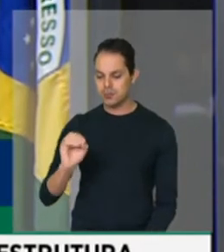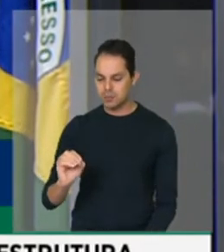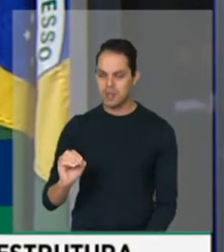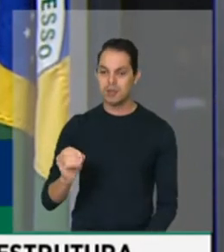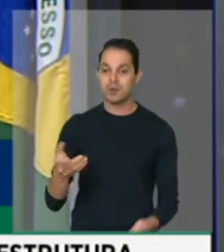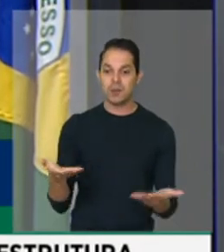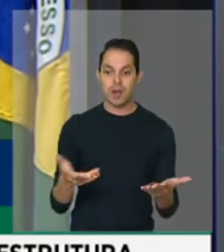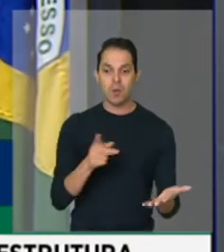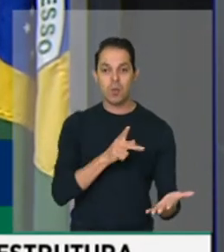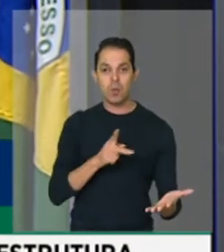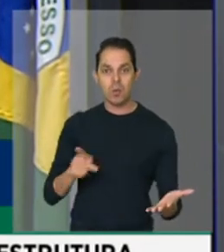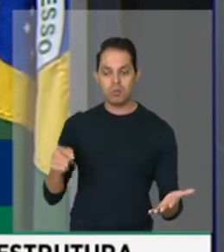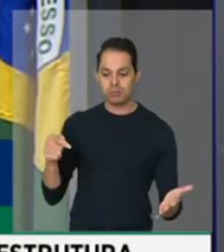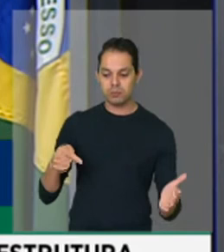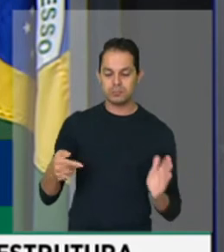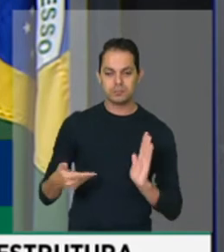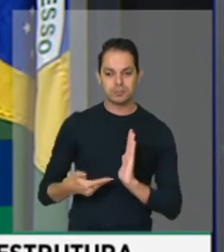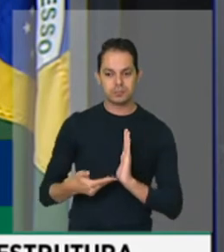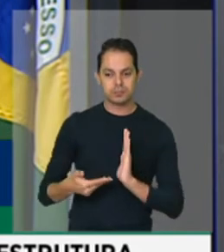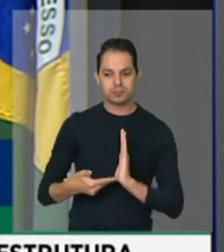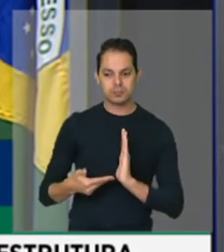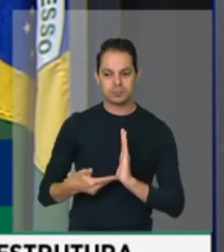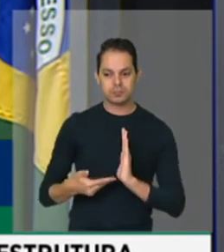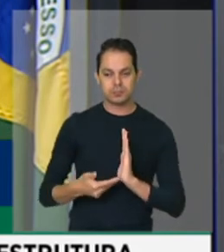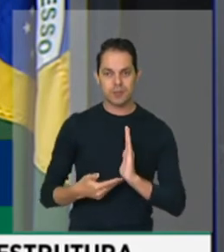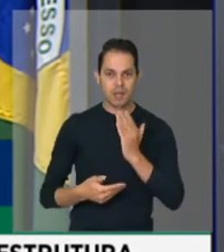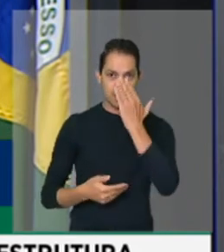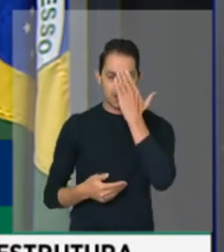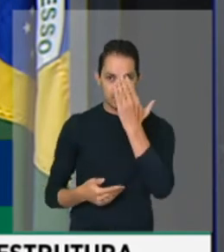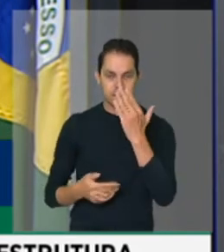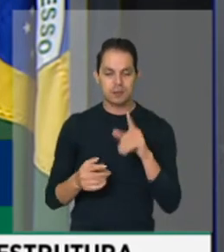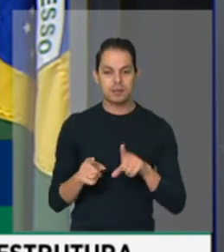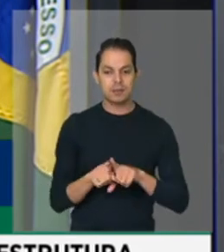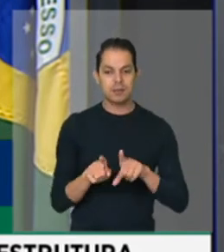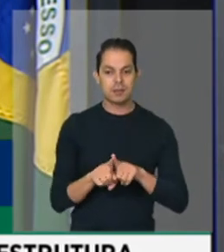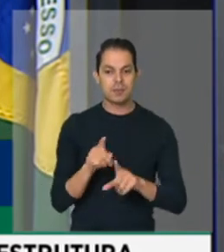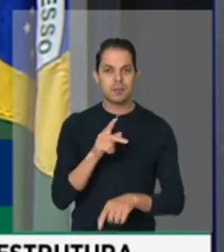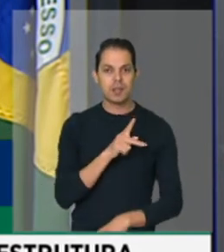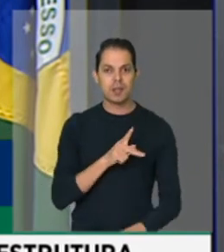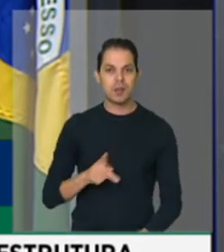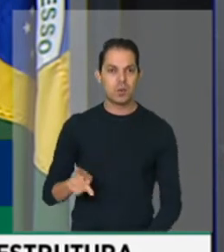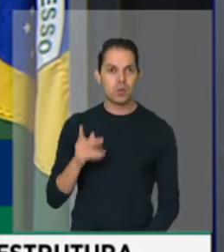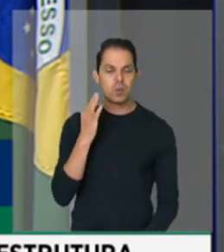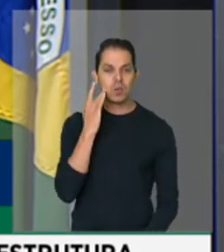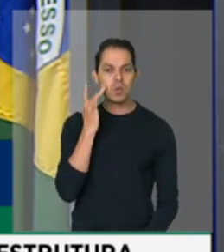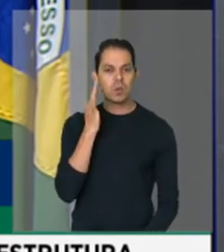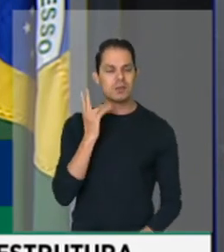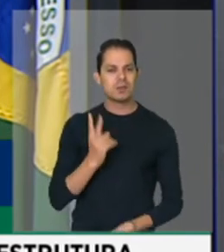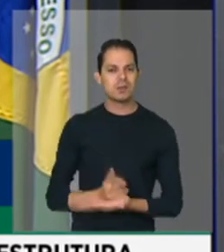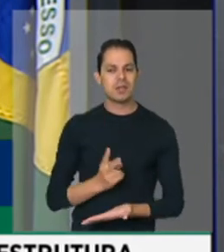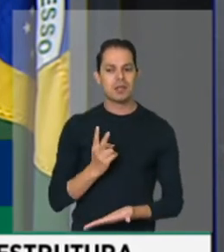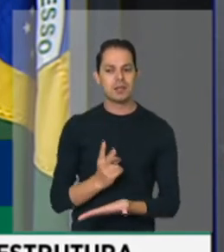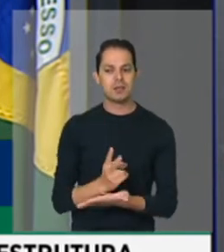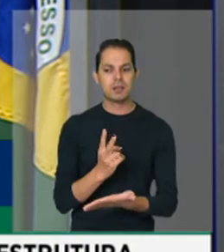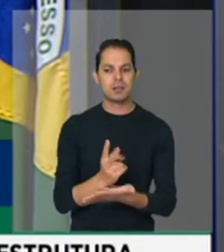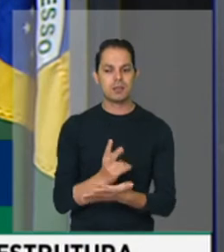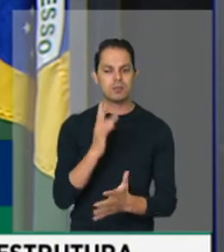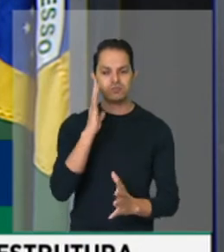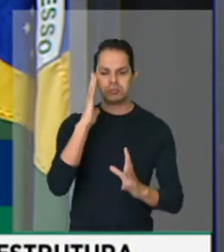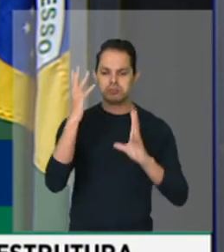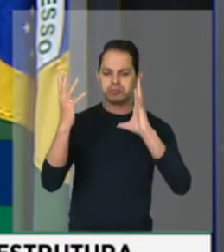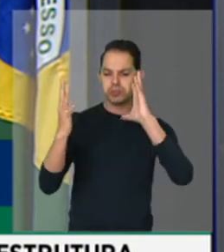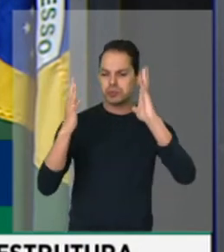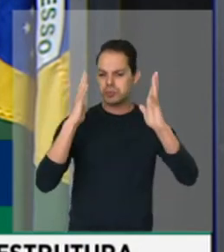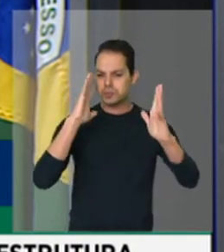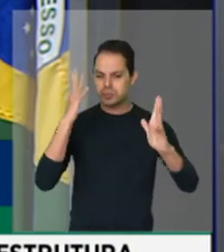instante a presidência. Agradecer ao presidente Arthur Lira, que desde sempre tomou todas as providências